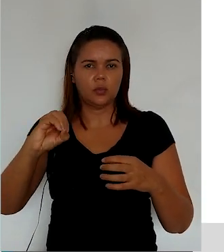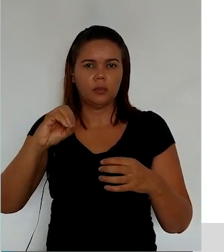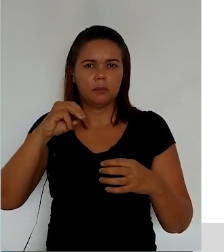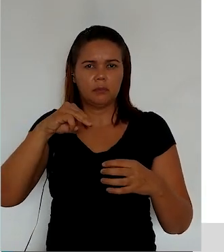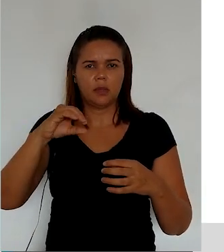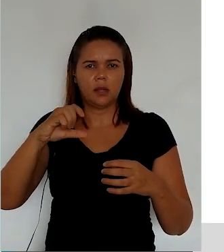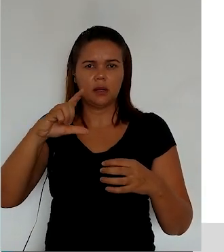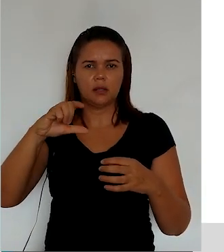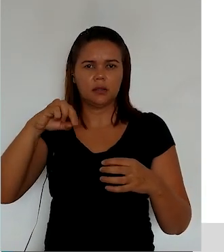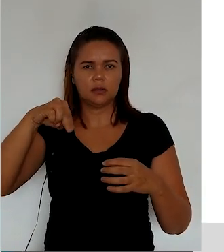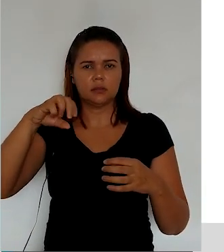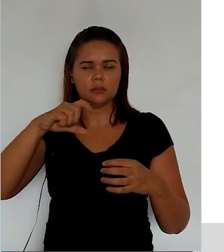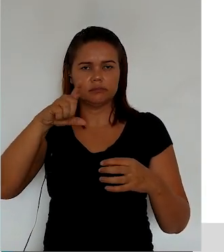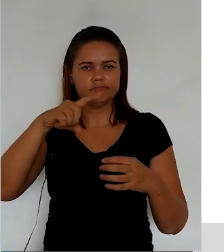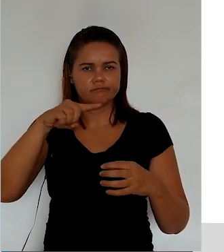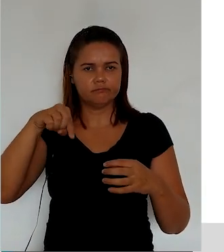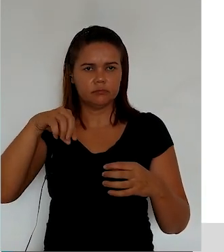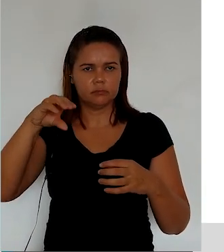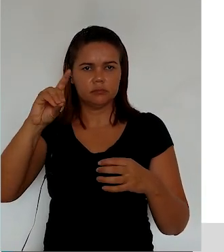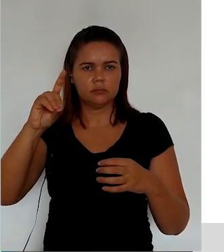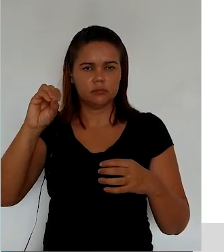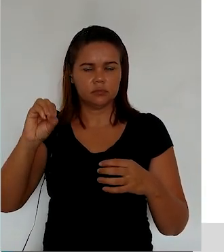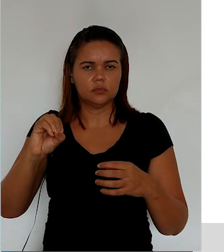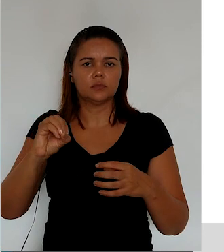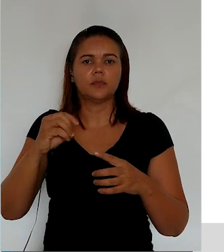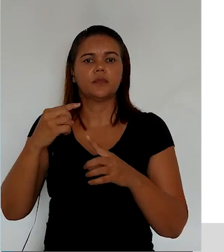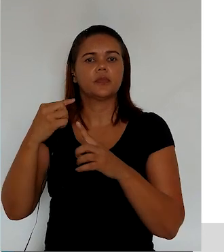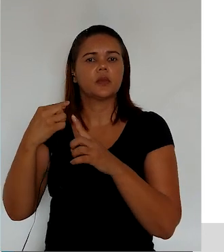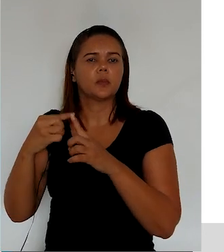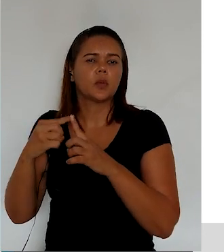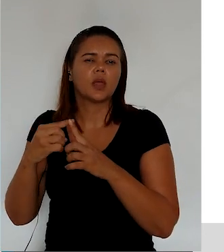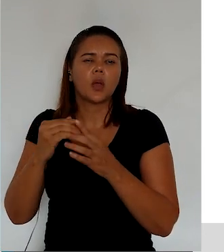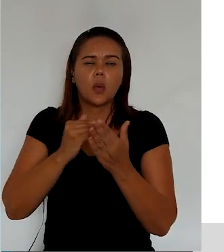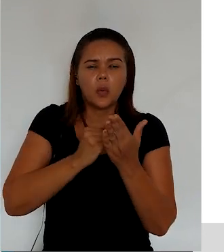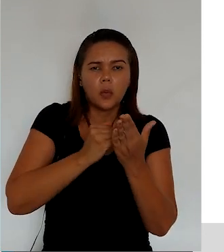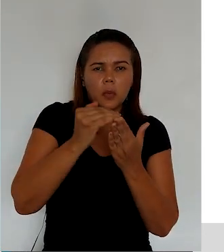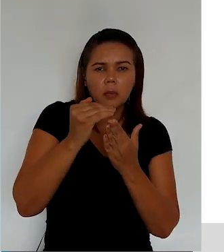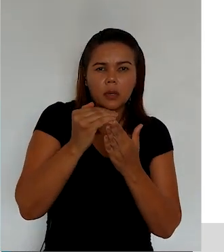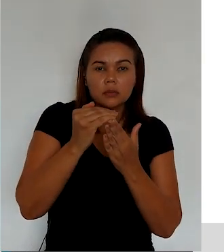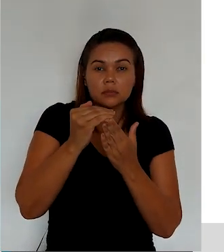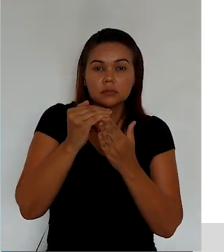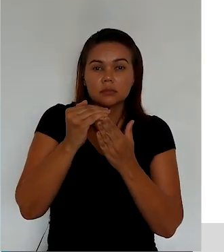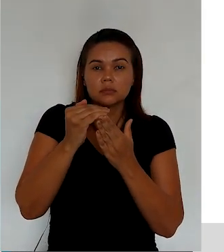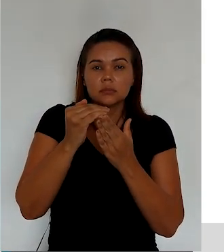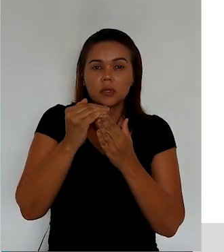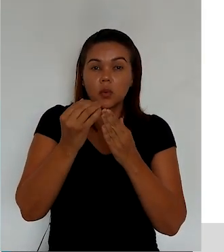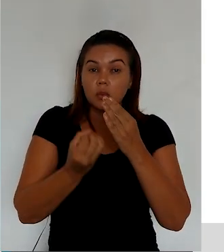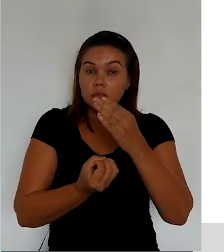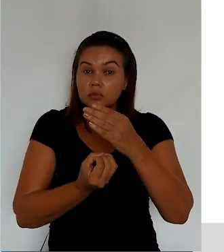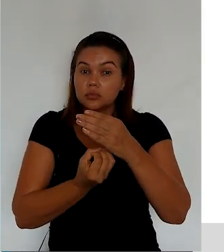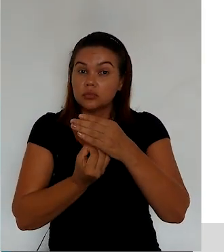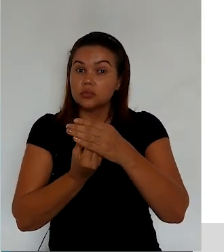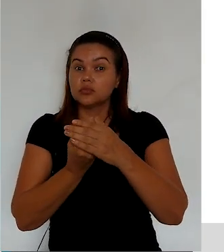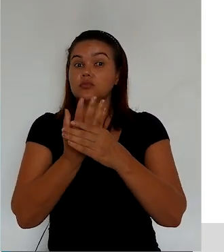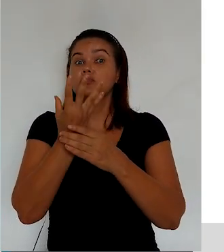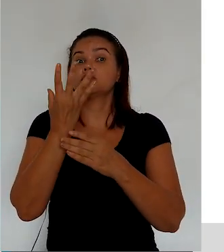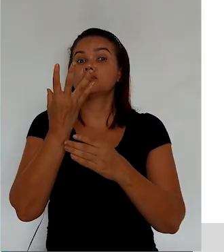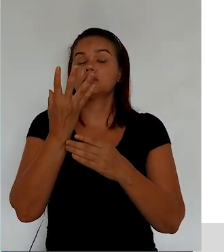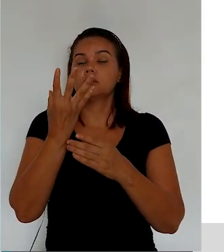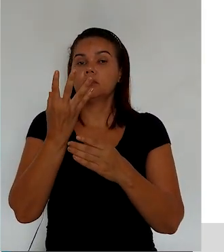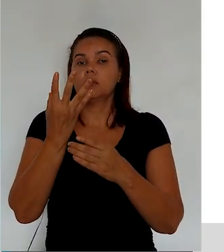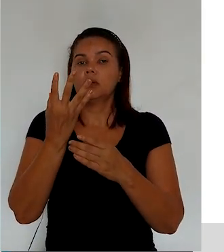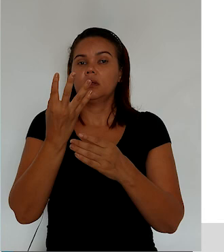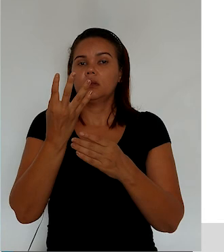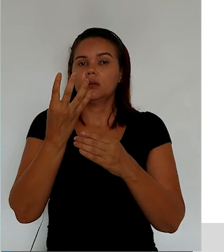A onda de despolarização inicia-se no cone de implantação com o envolvimento